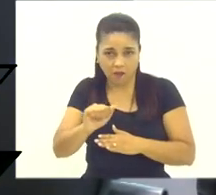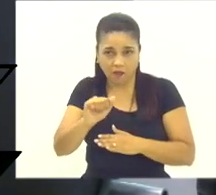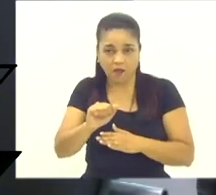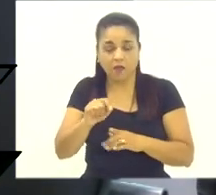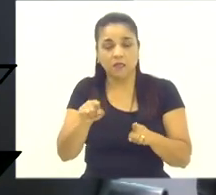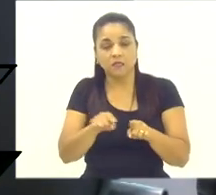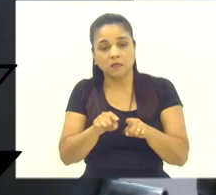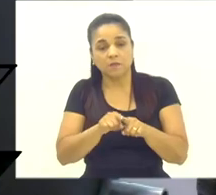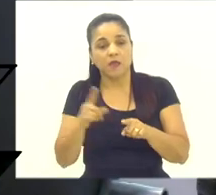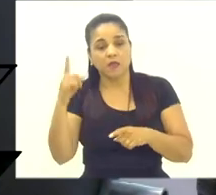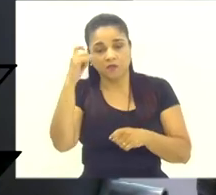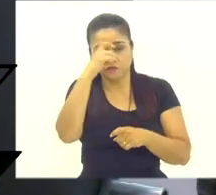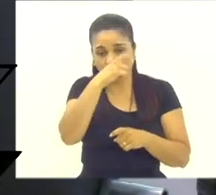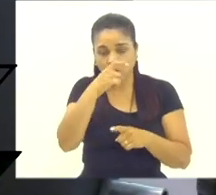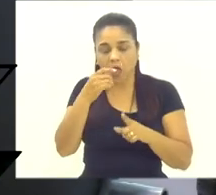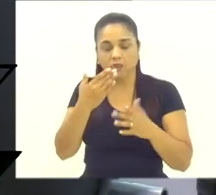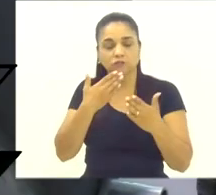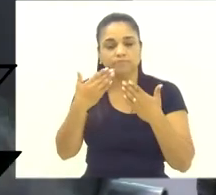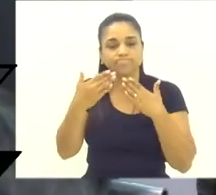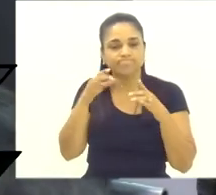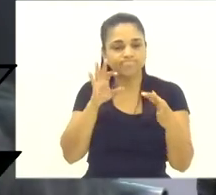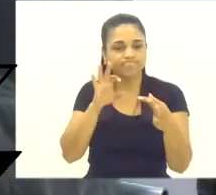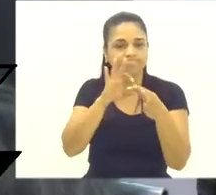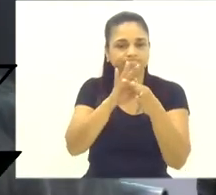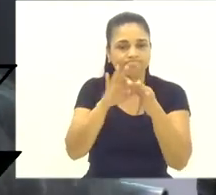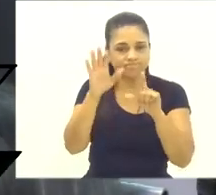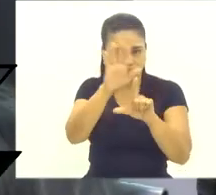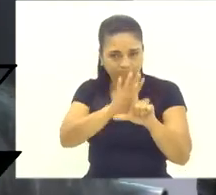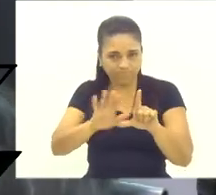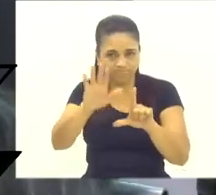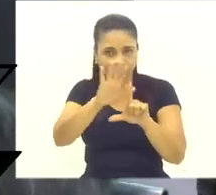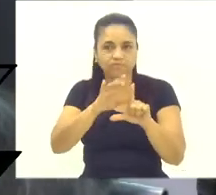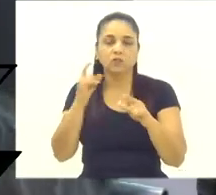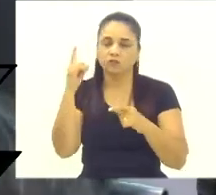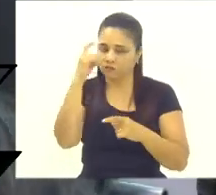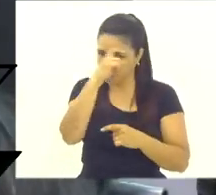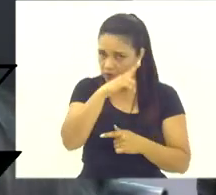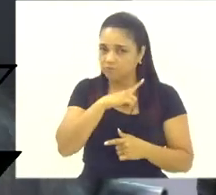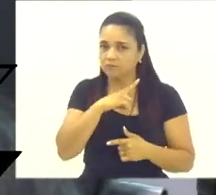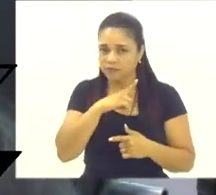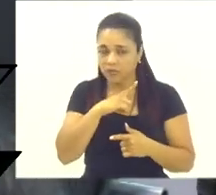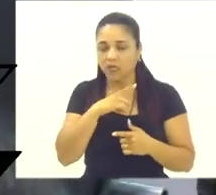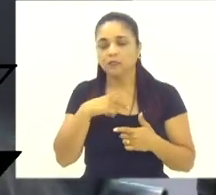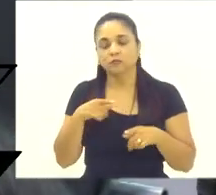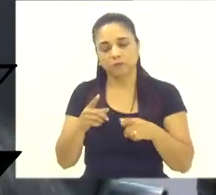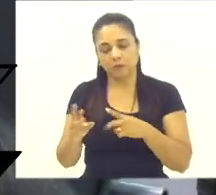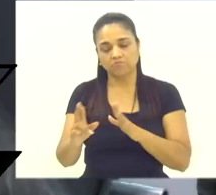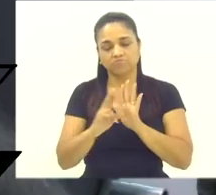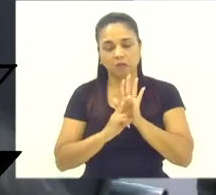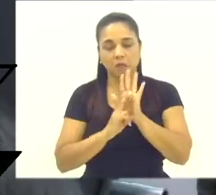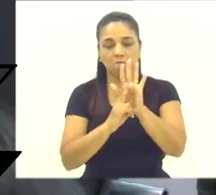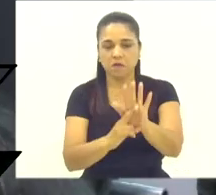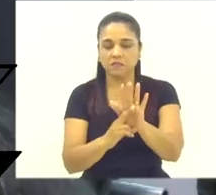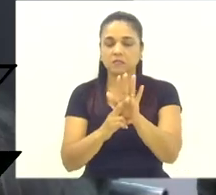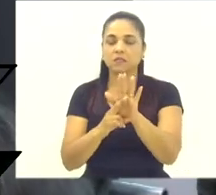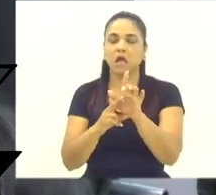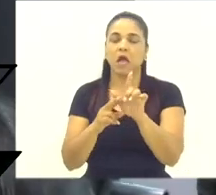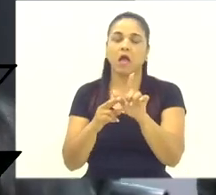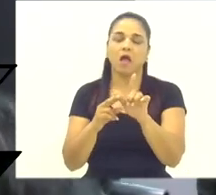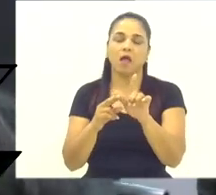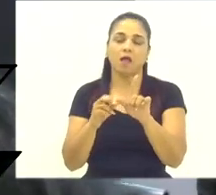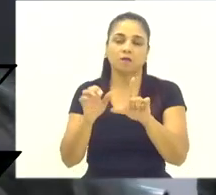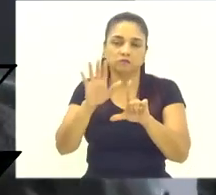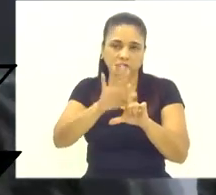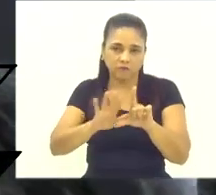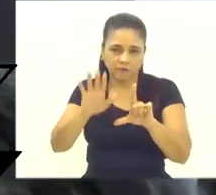da interlocução com as plataformas Então já tá no nosso hall de convidados ouvir os representantes das plataformas o dra